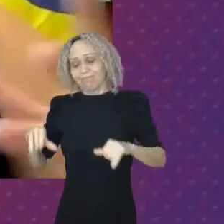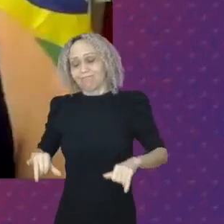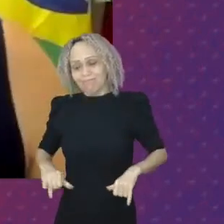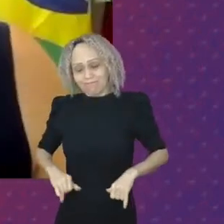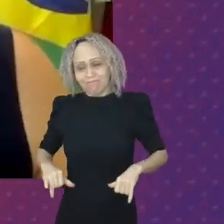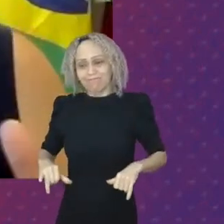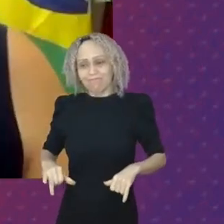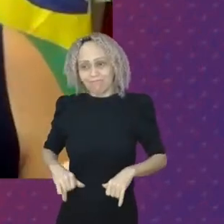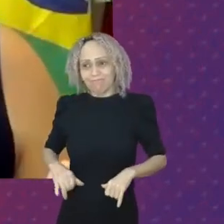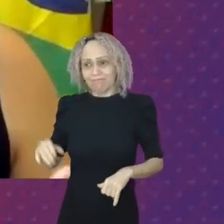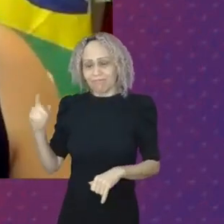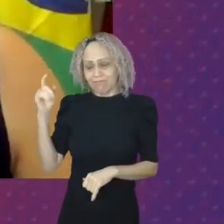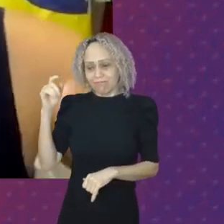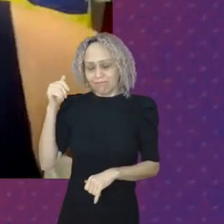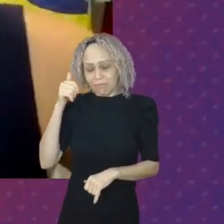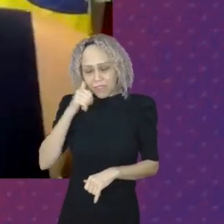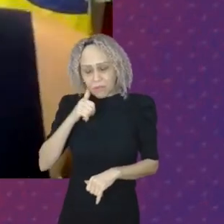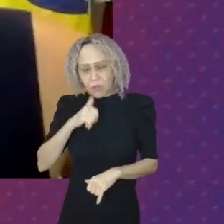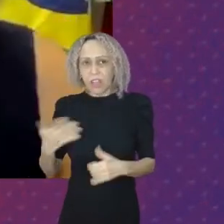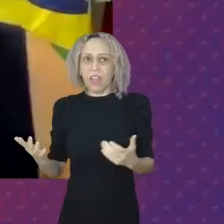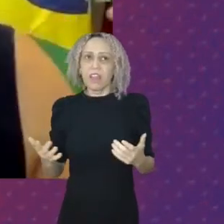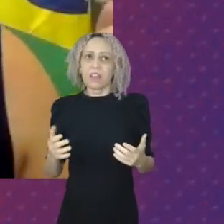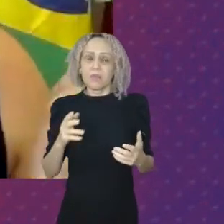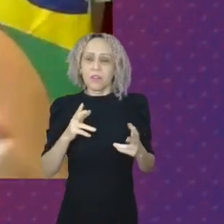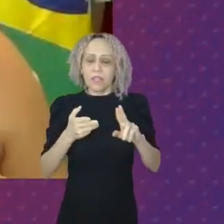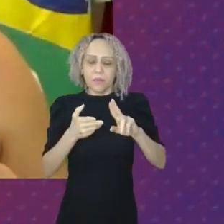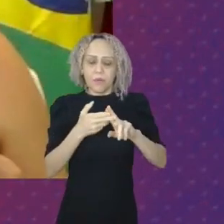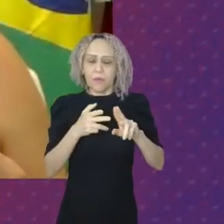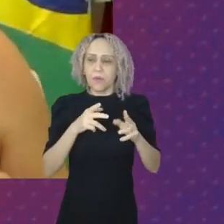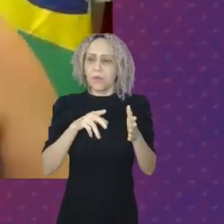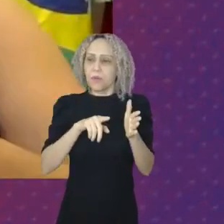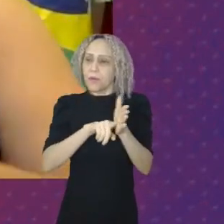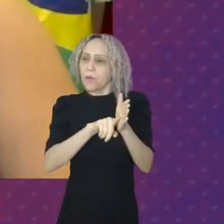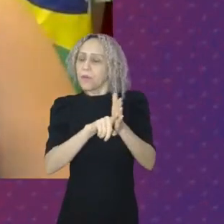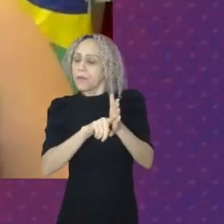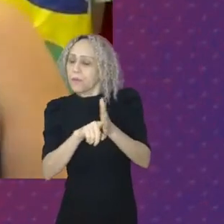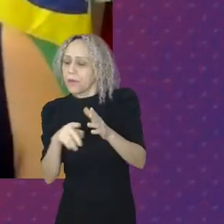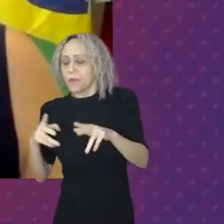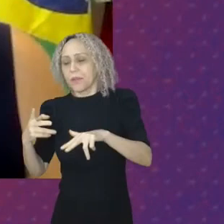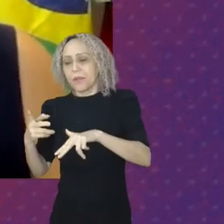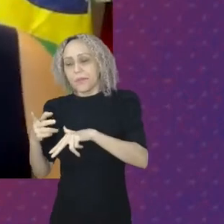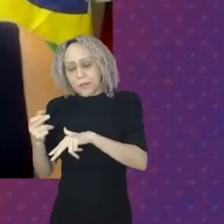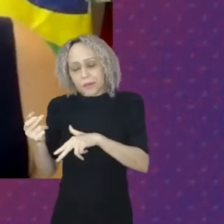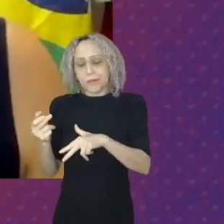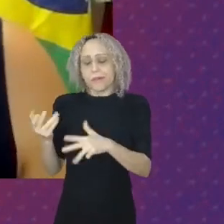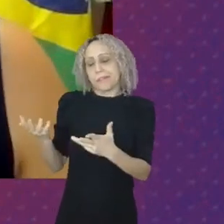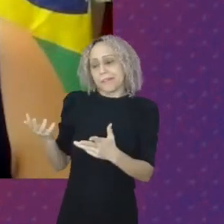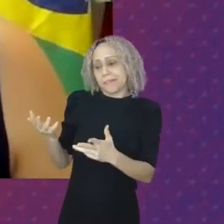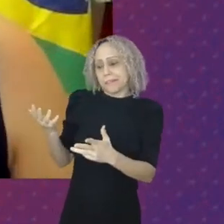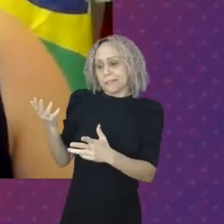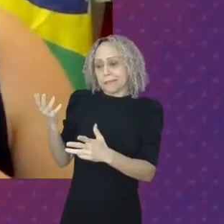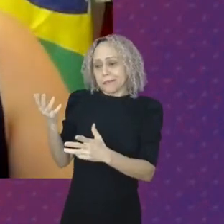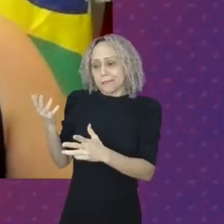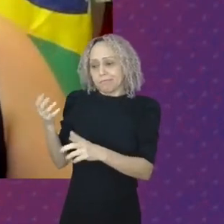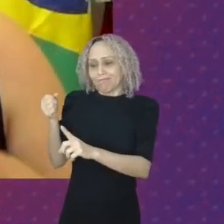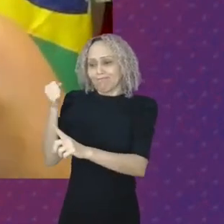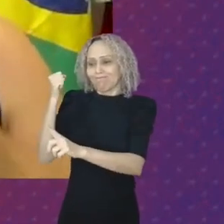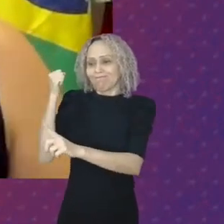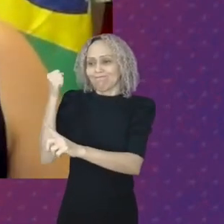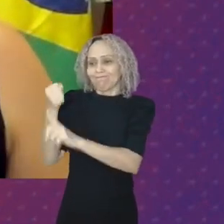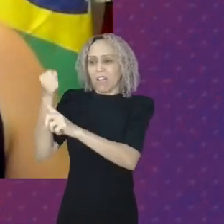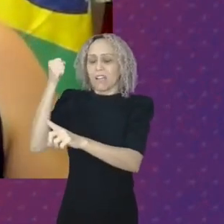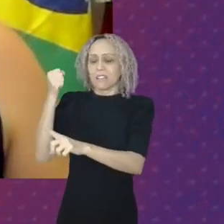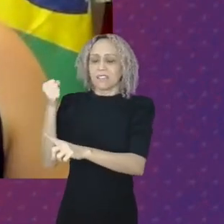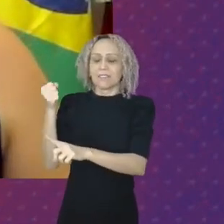cirurgias, consultas eletivas no SUS afetam diretamente as mulheres ou indiretamente pelo papel do cuidado. Então,